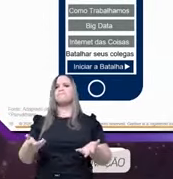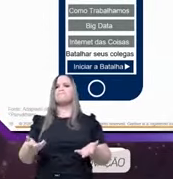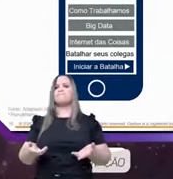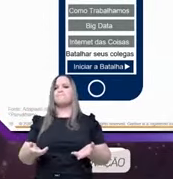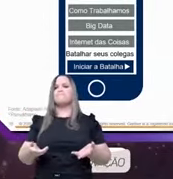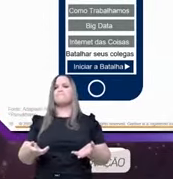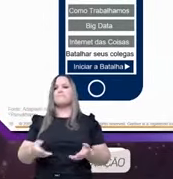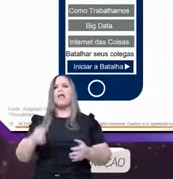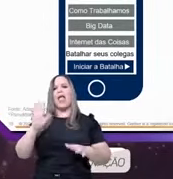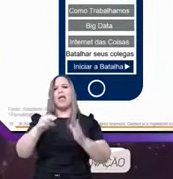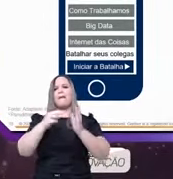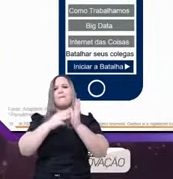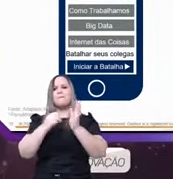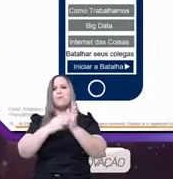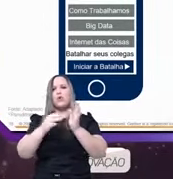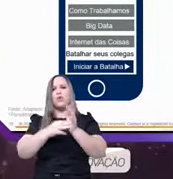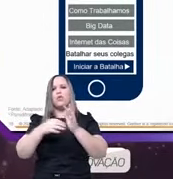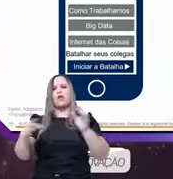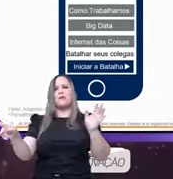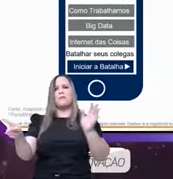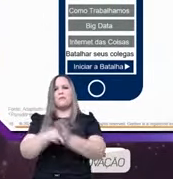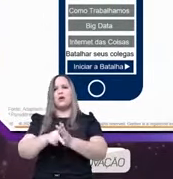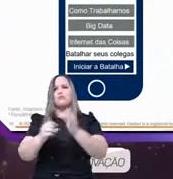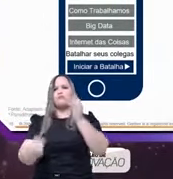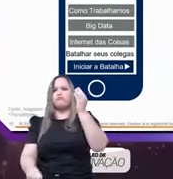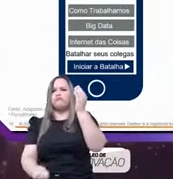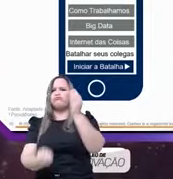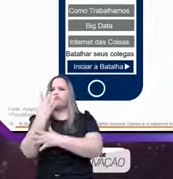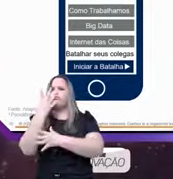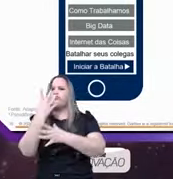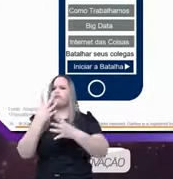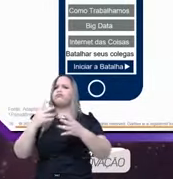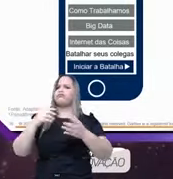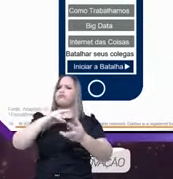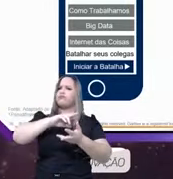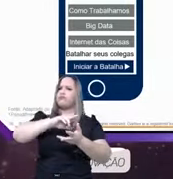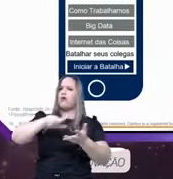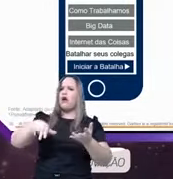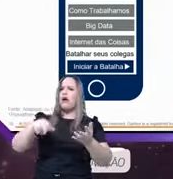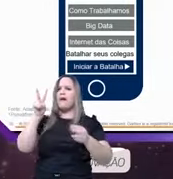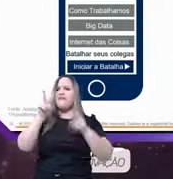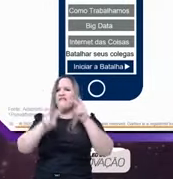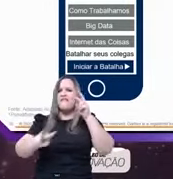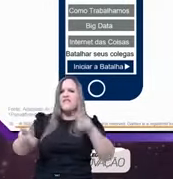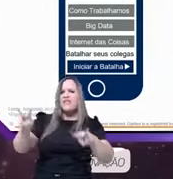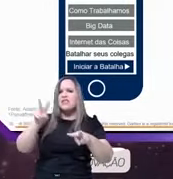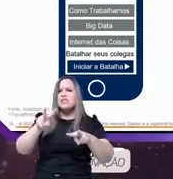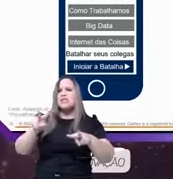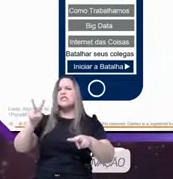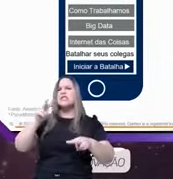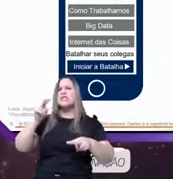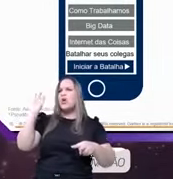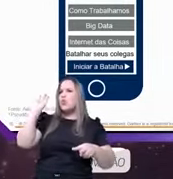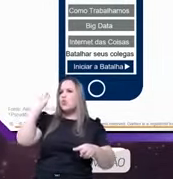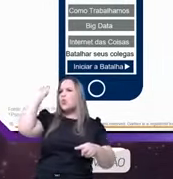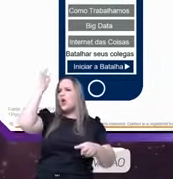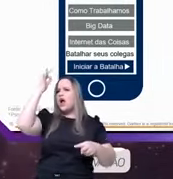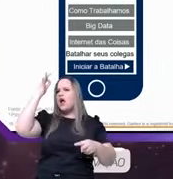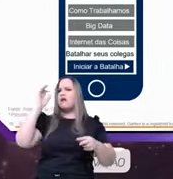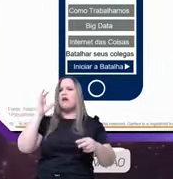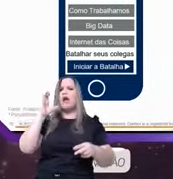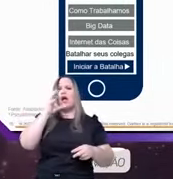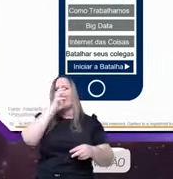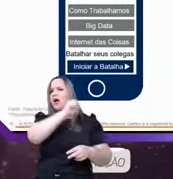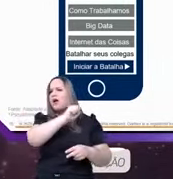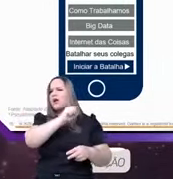modelo que eles criaram para quê? Para criar uma visão que de ágil, de facilidade, de praticidade. Então,